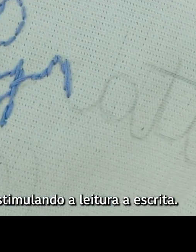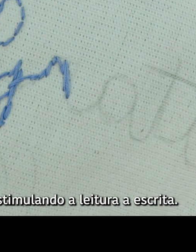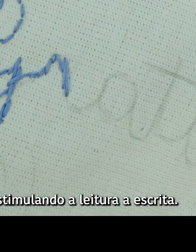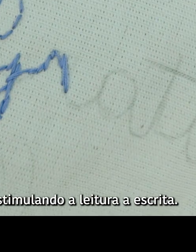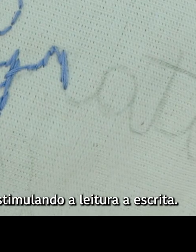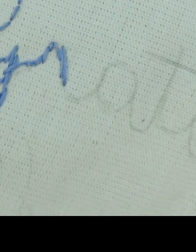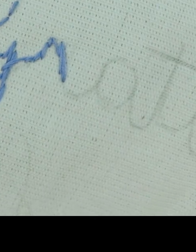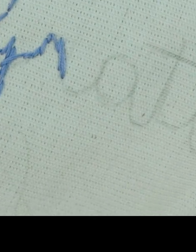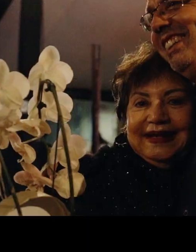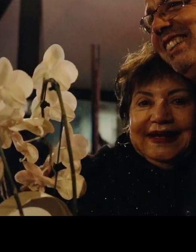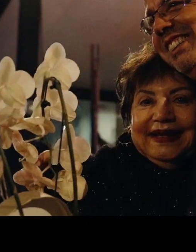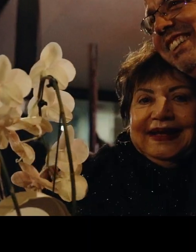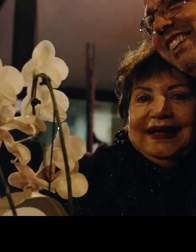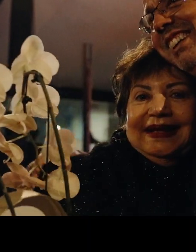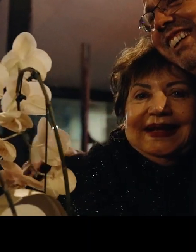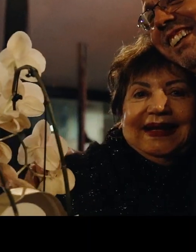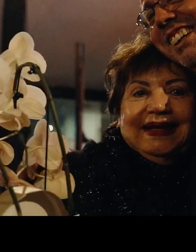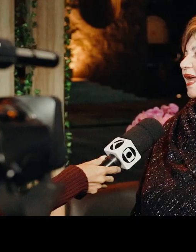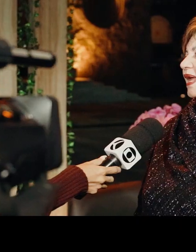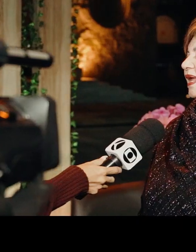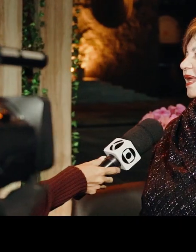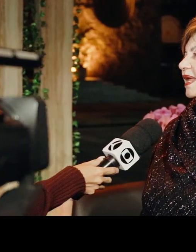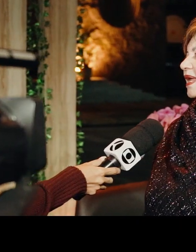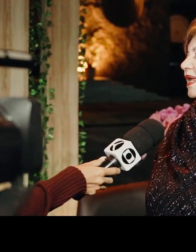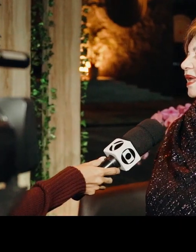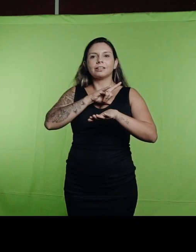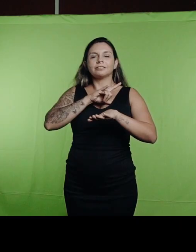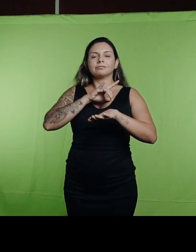leitura, a escrita.